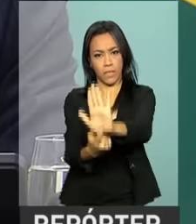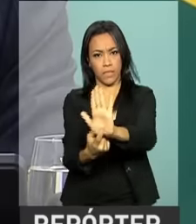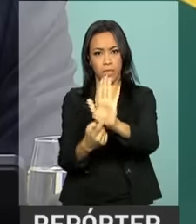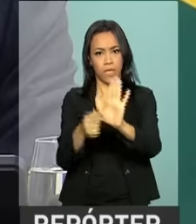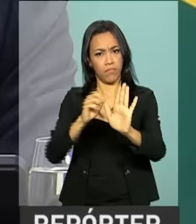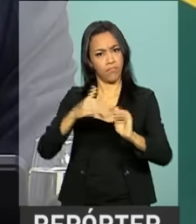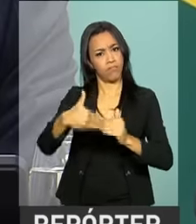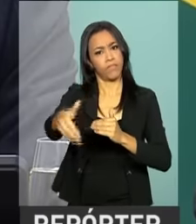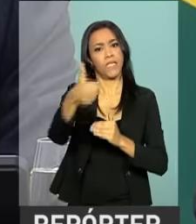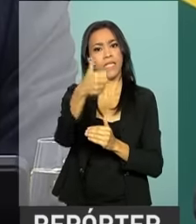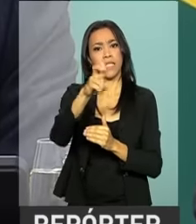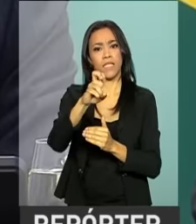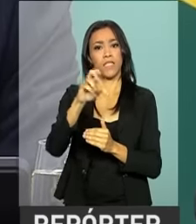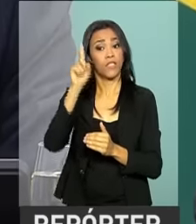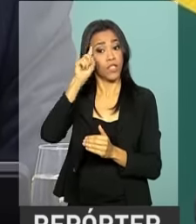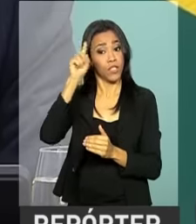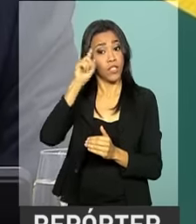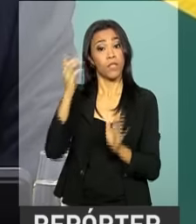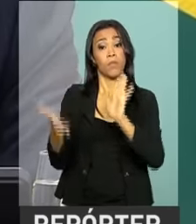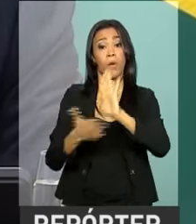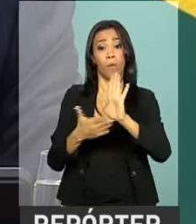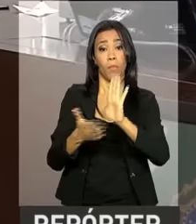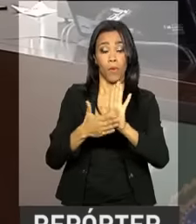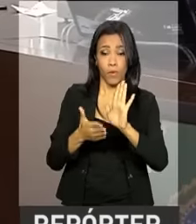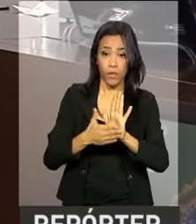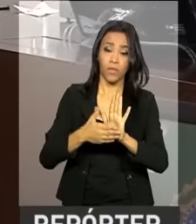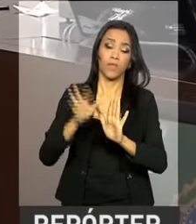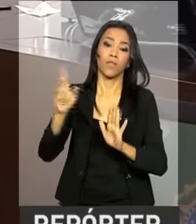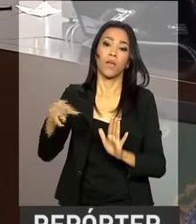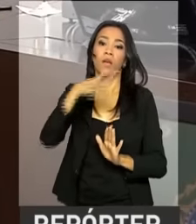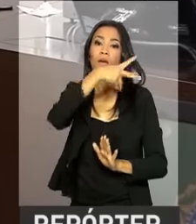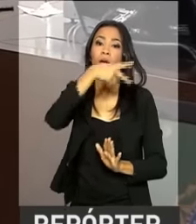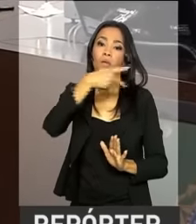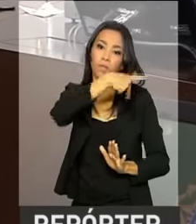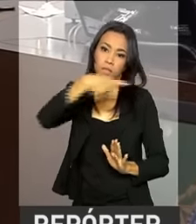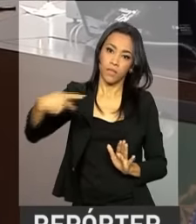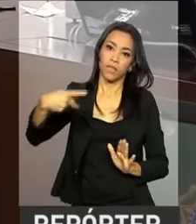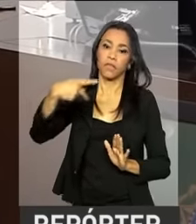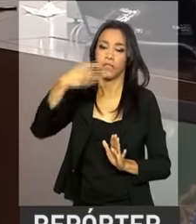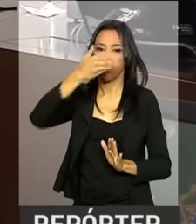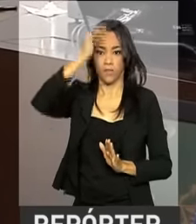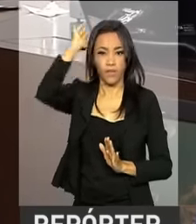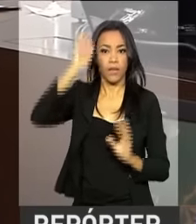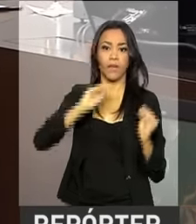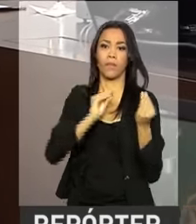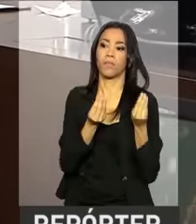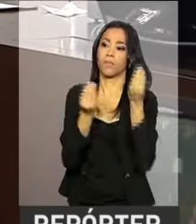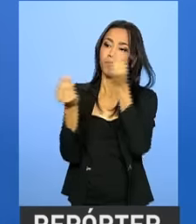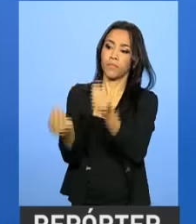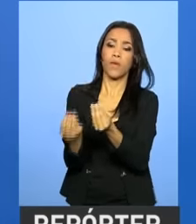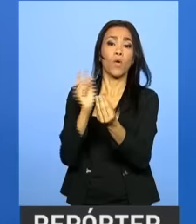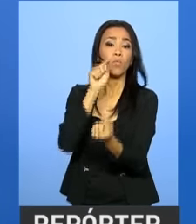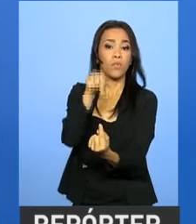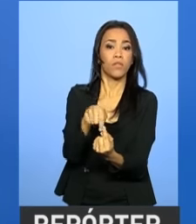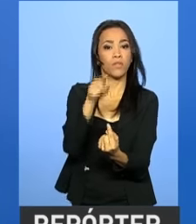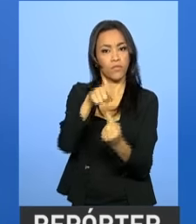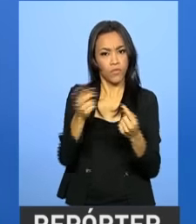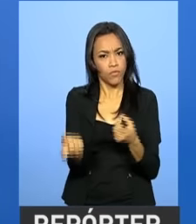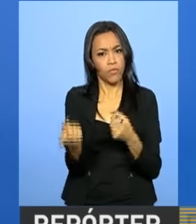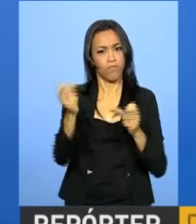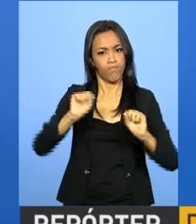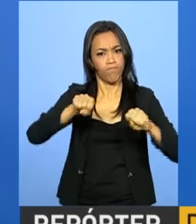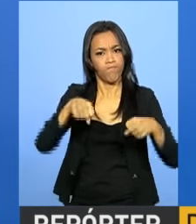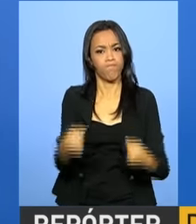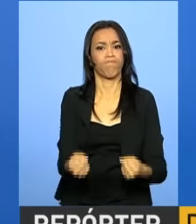dias propostas ao presidente em exercício Michel Temer para ajudar na retomada do crescimento econômico. Isso